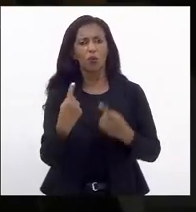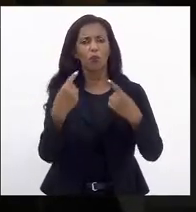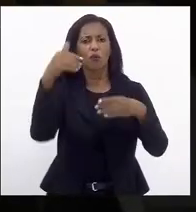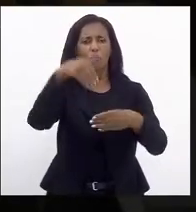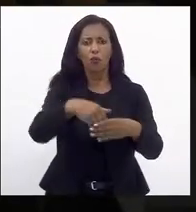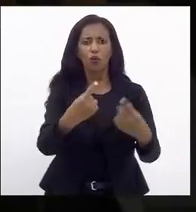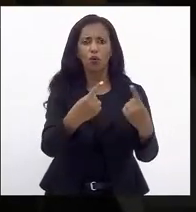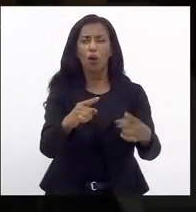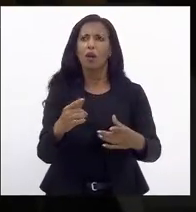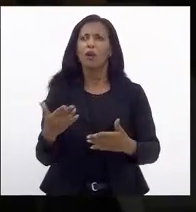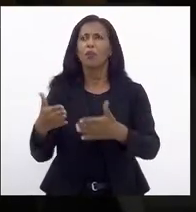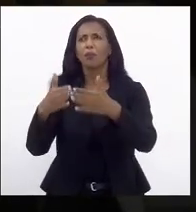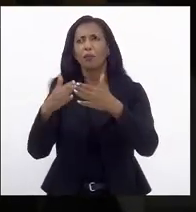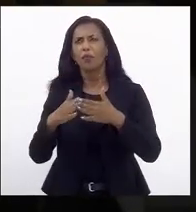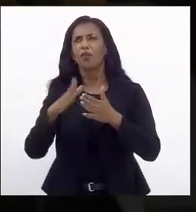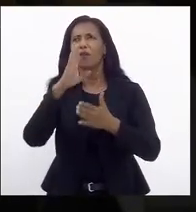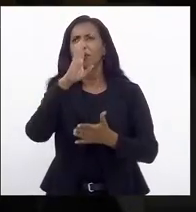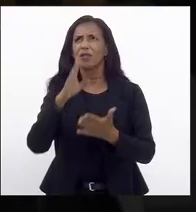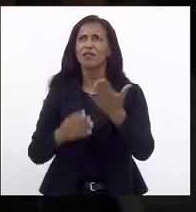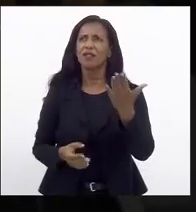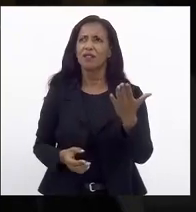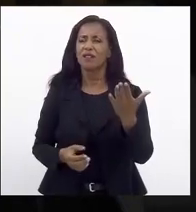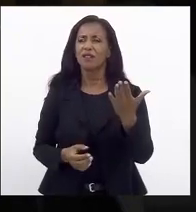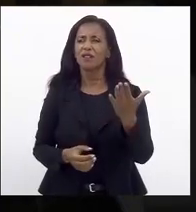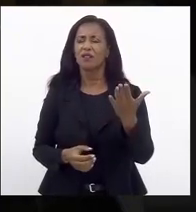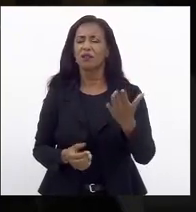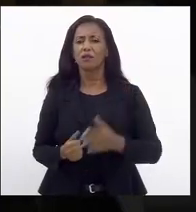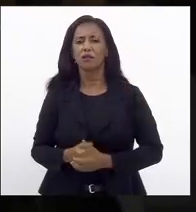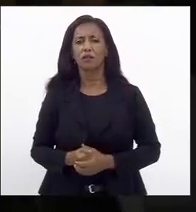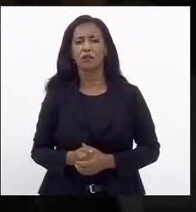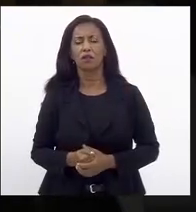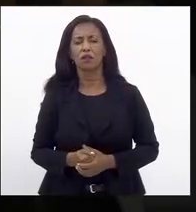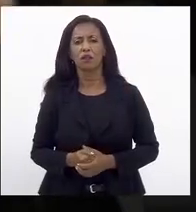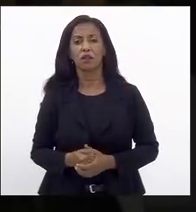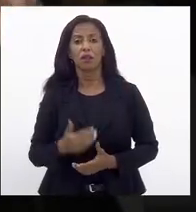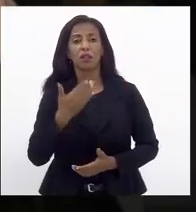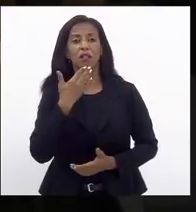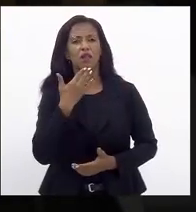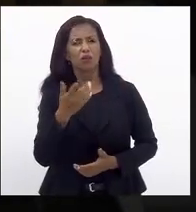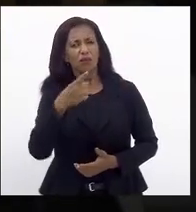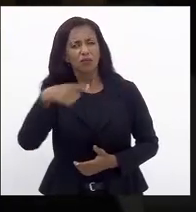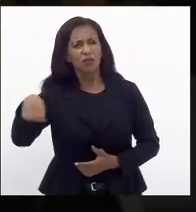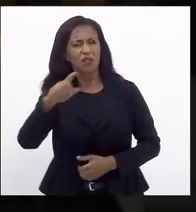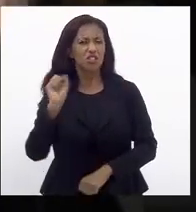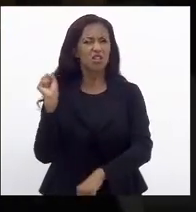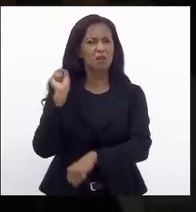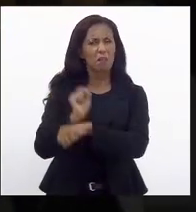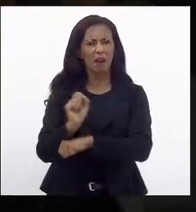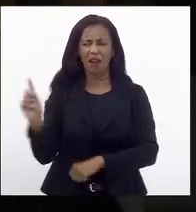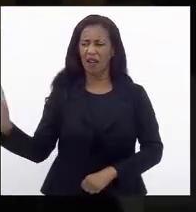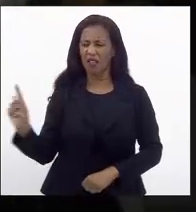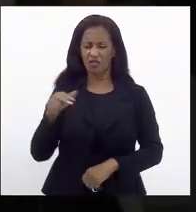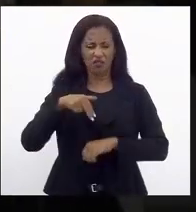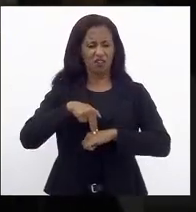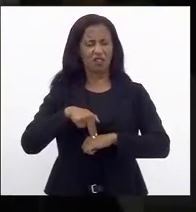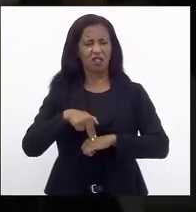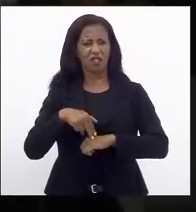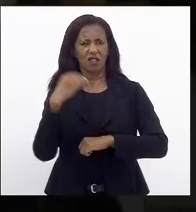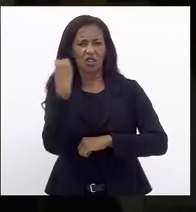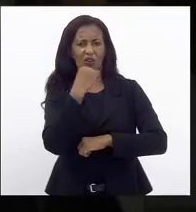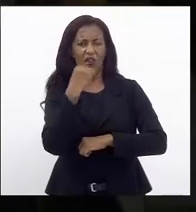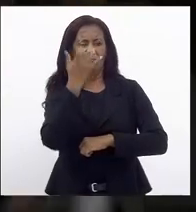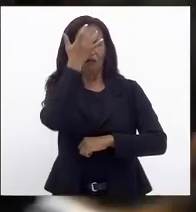preciso mais uma vez pedir silêncio a galeria por favor eu não principal Então tem que parar de vir aqui fazer discurso